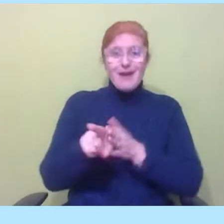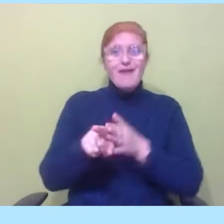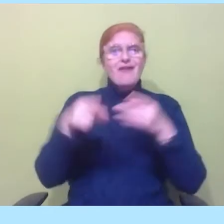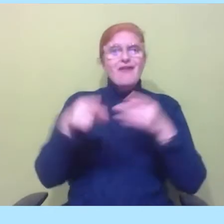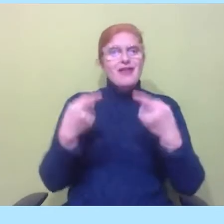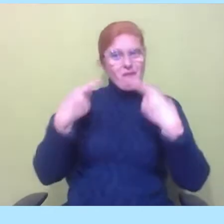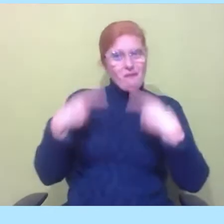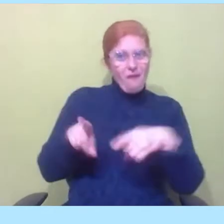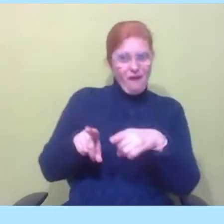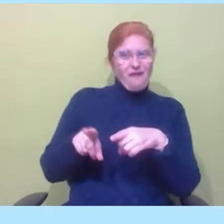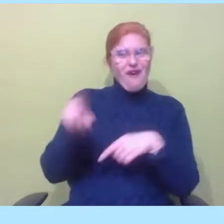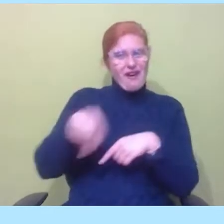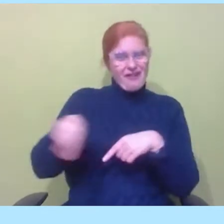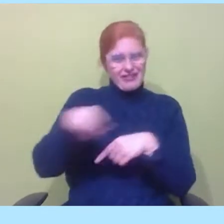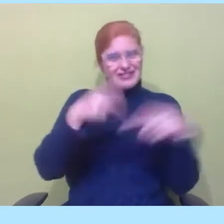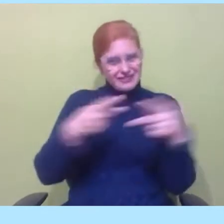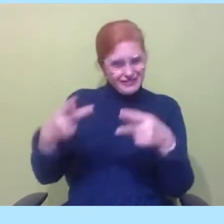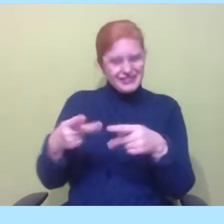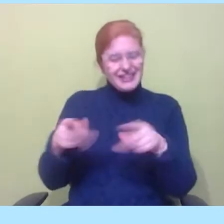também.